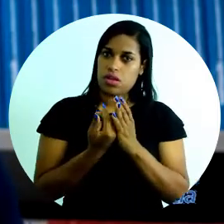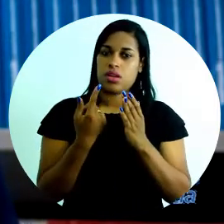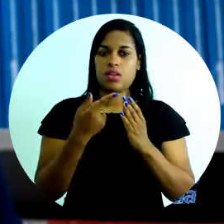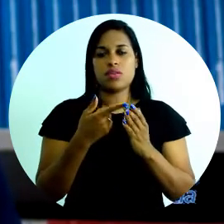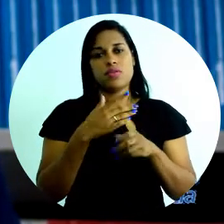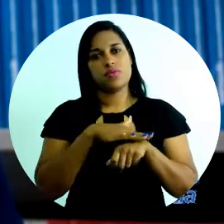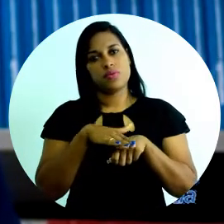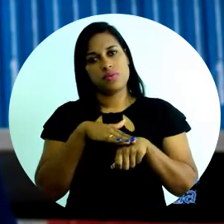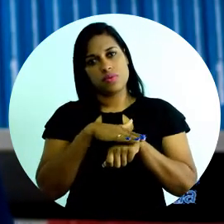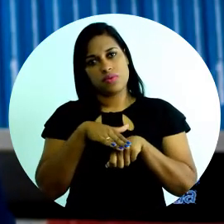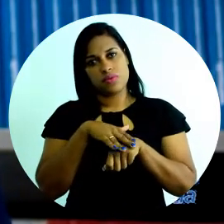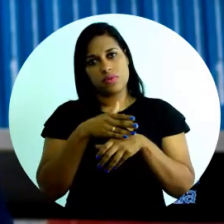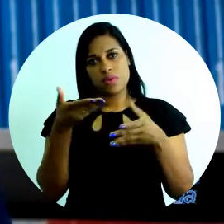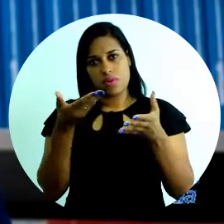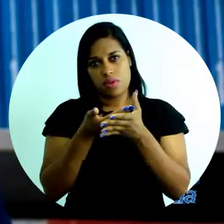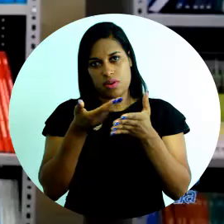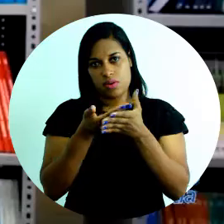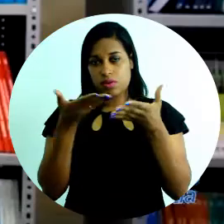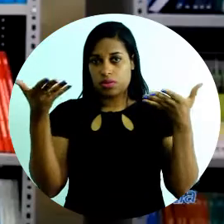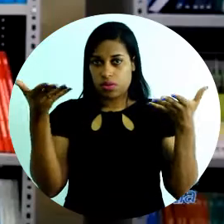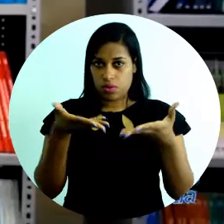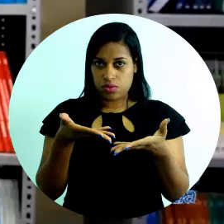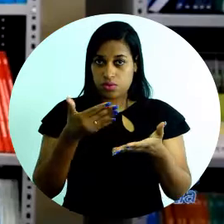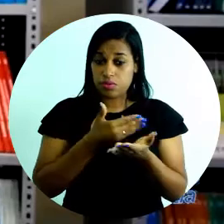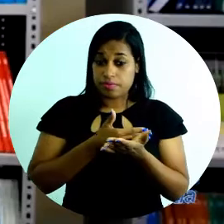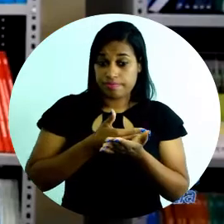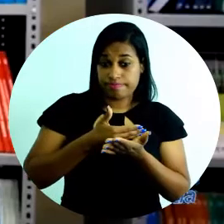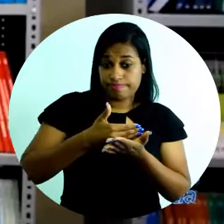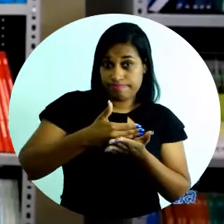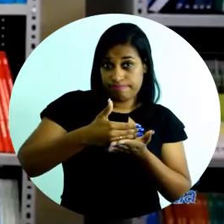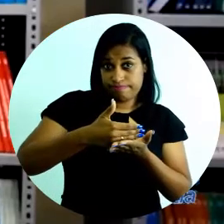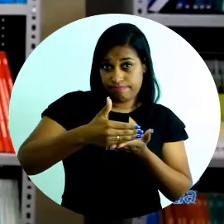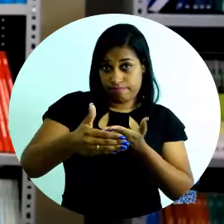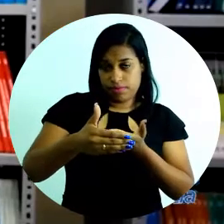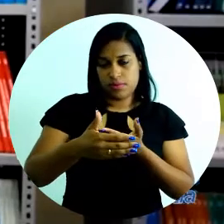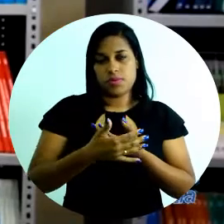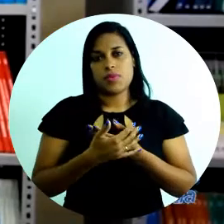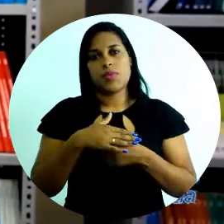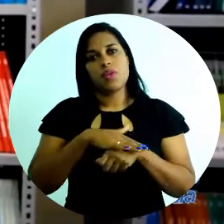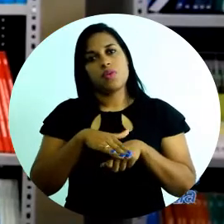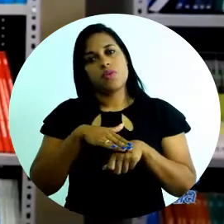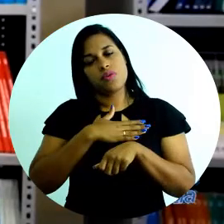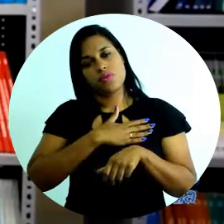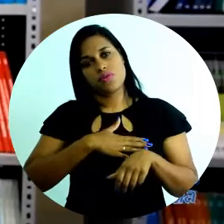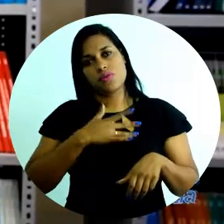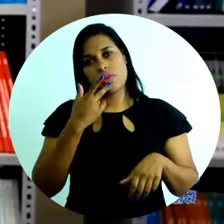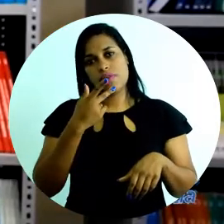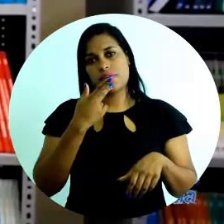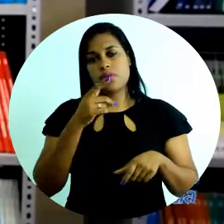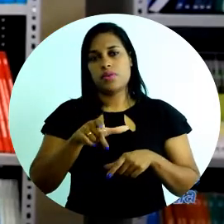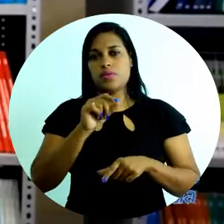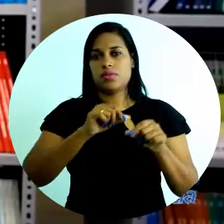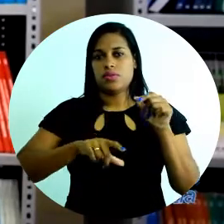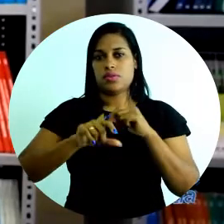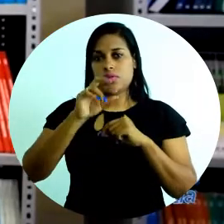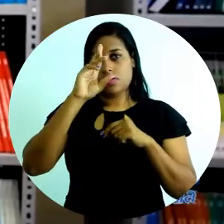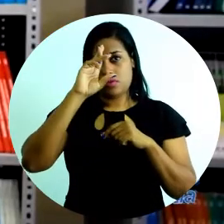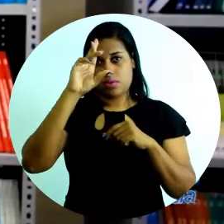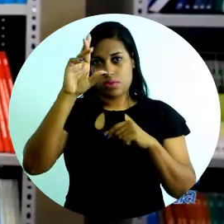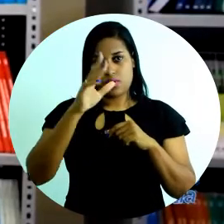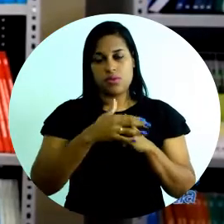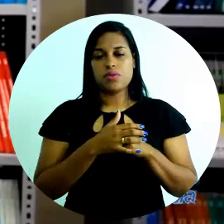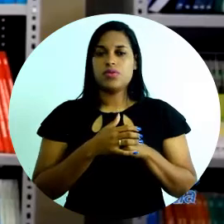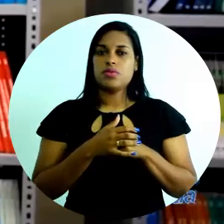que é justamente isso que nós vamos conversar na aula de hoje. Inicialmente, gostaria de falar sobre a questão da eleição de diretores,